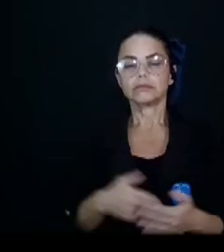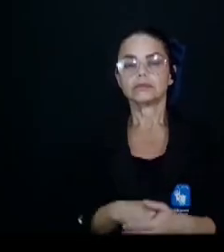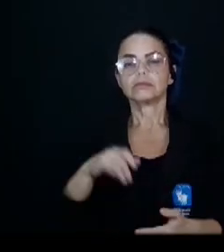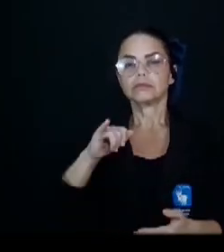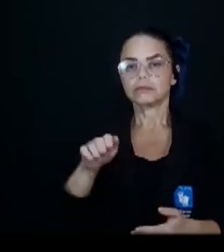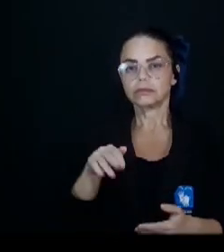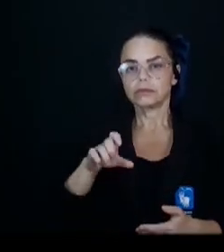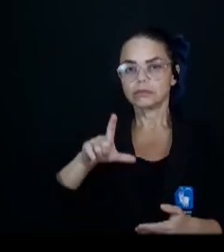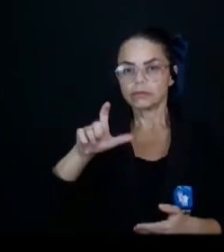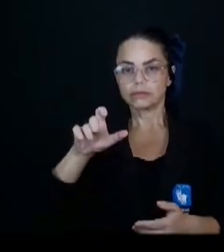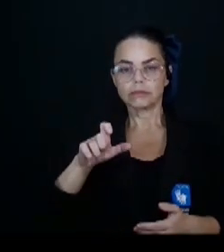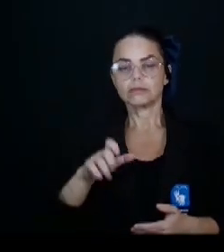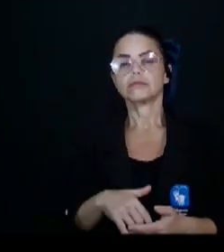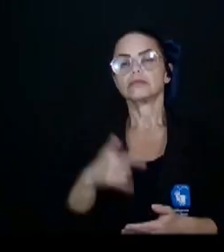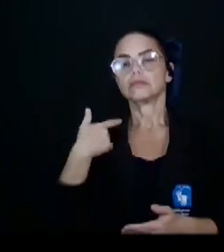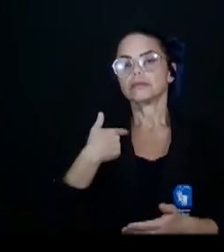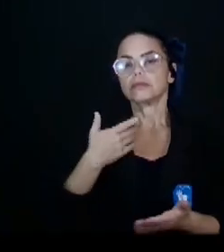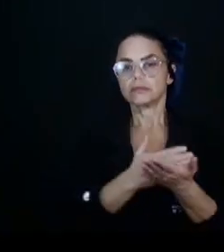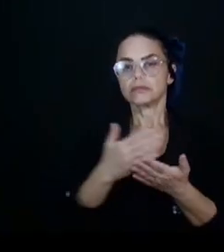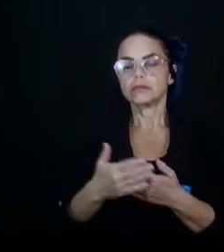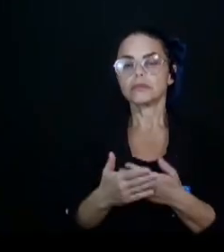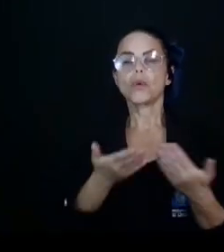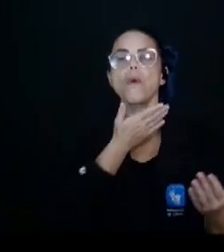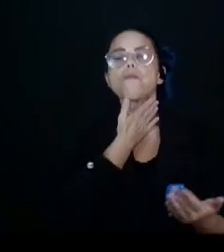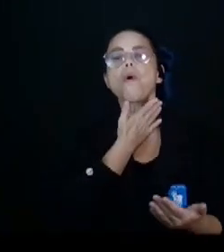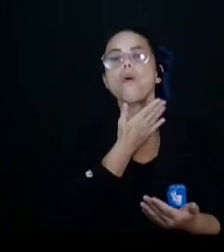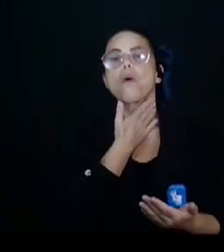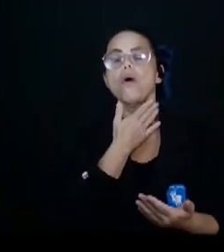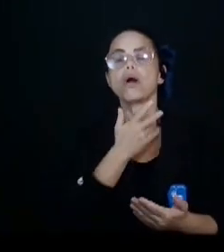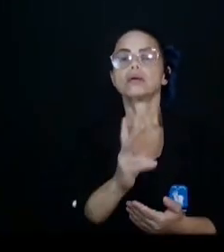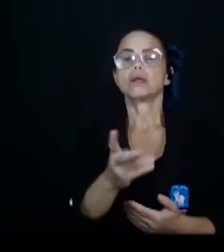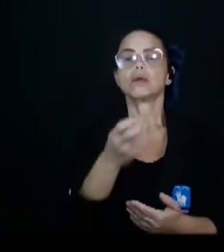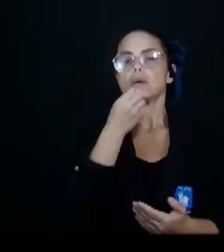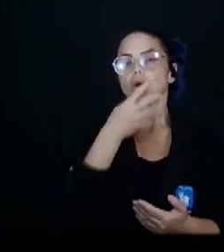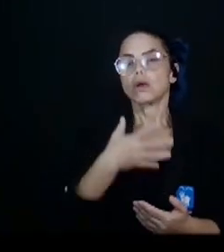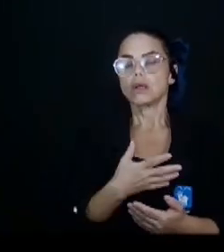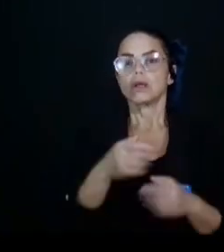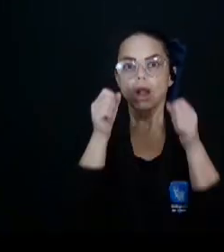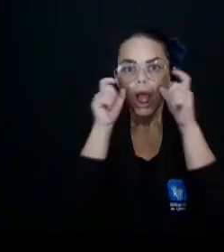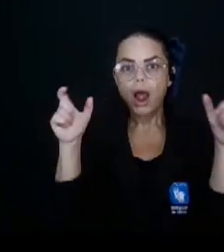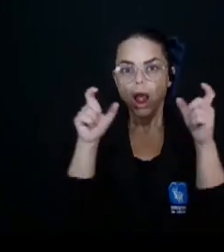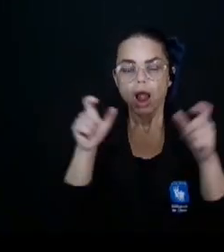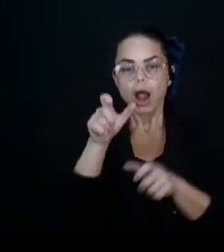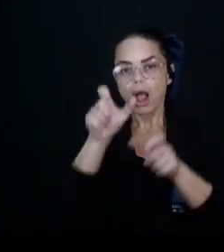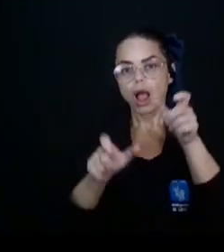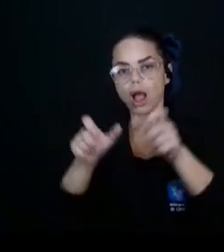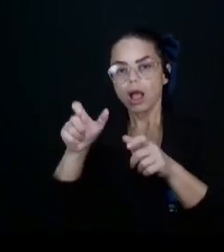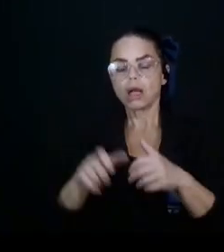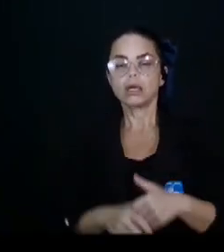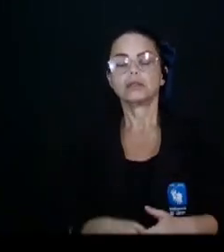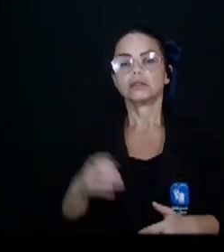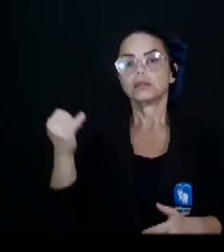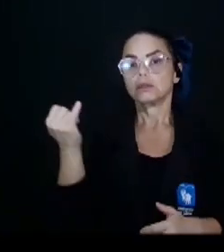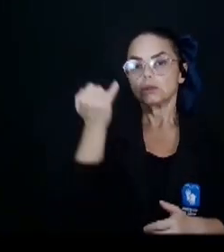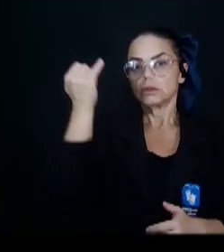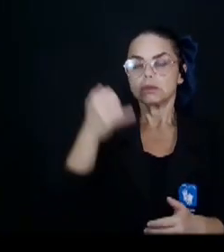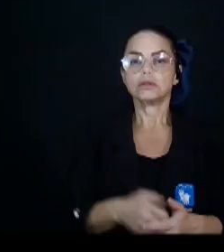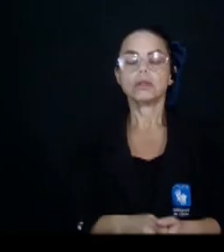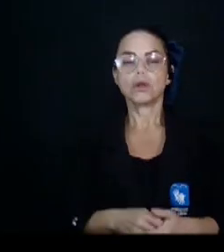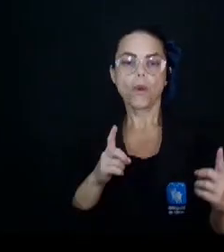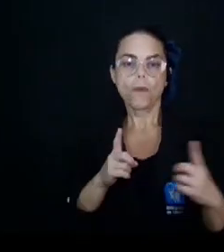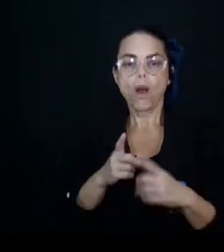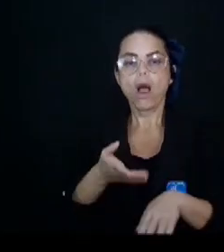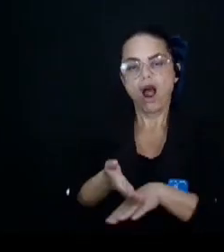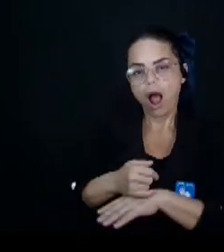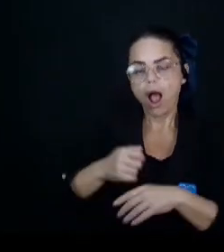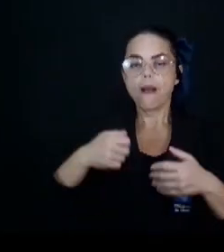começar então esse nosso bate-papo, sempre é bom alertar, as pessoas aí sobre a importância do diagnóstico precoce. Mas